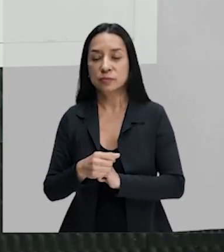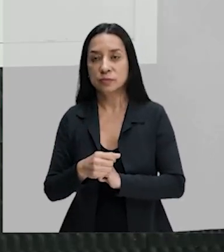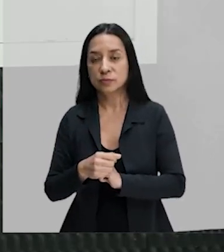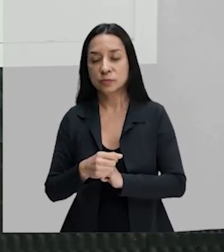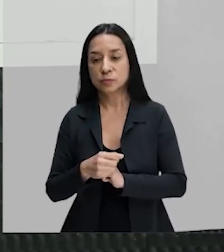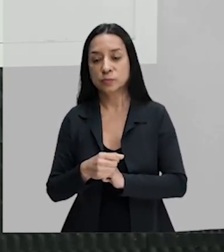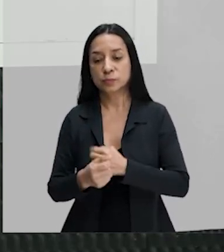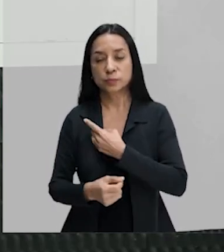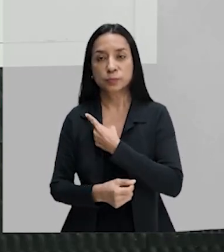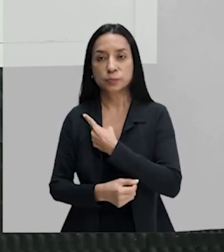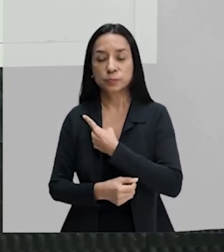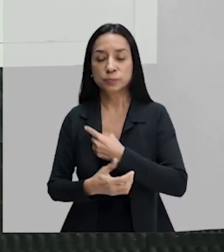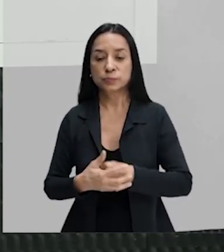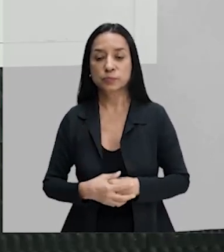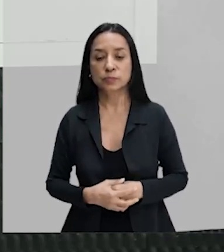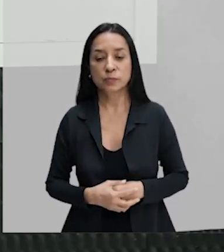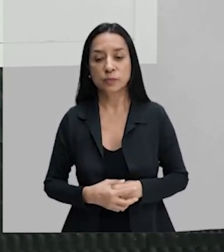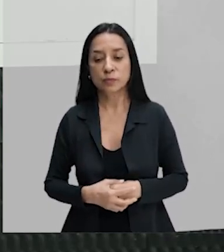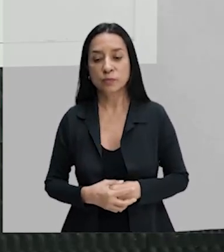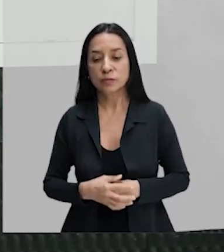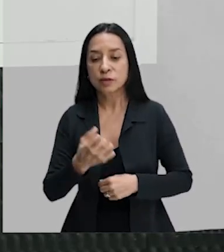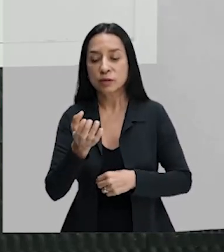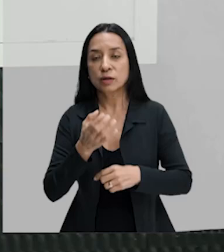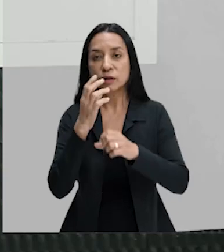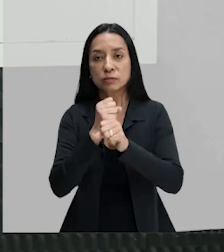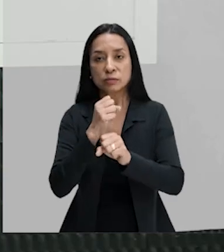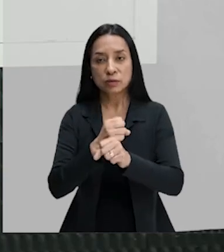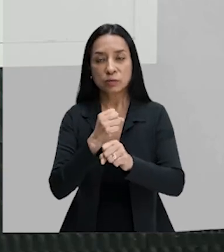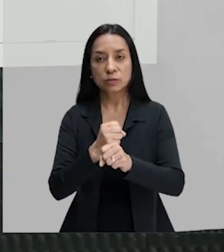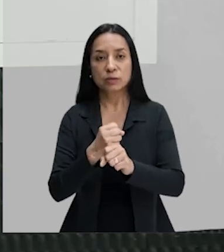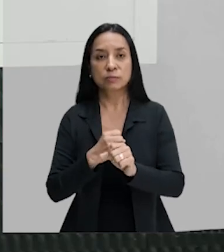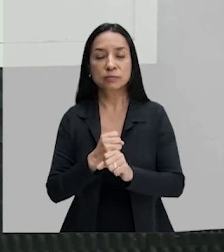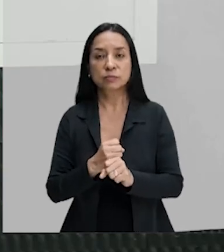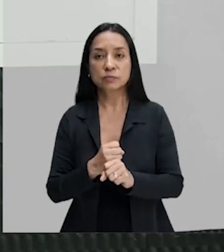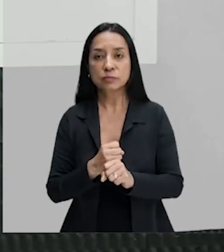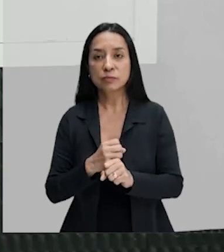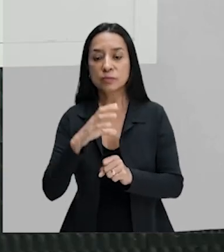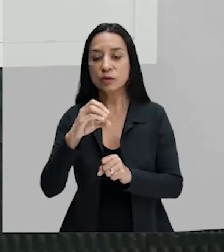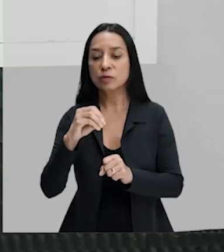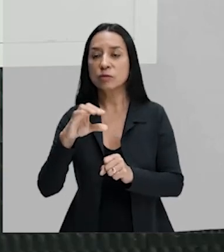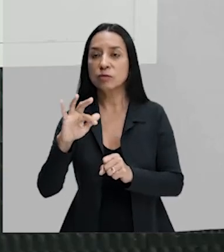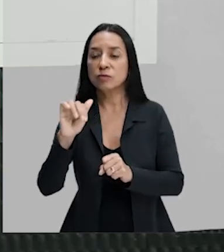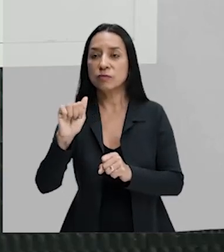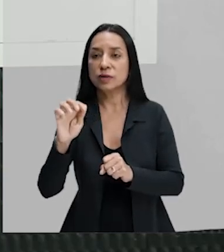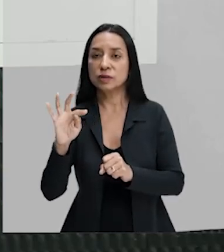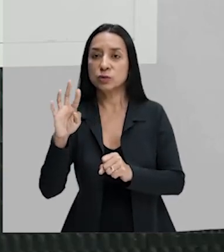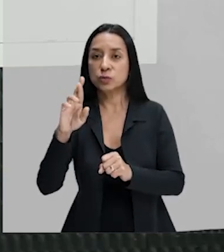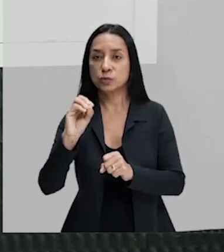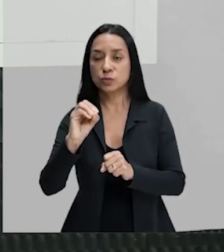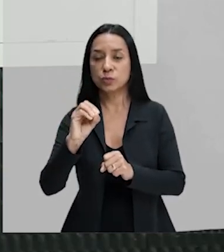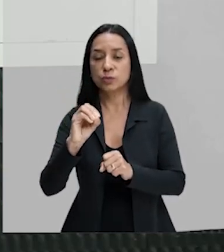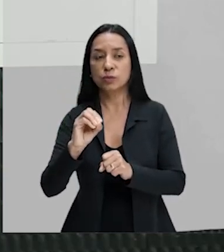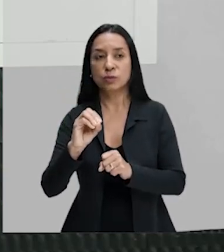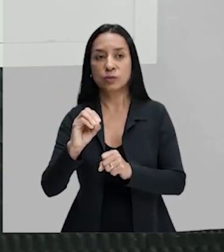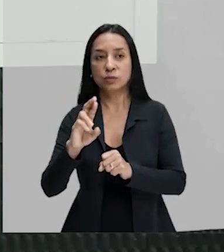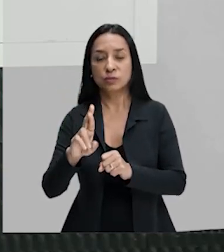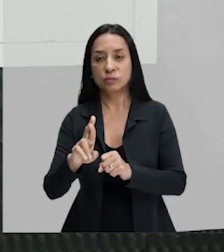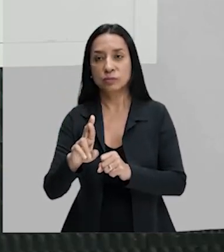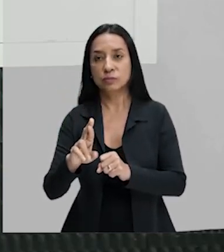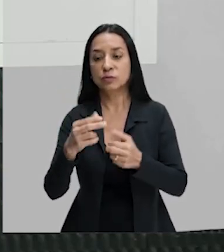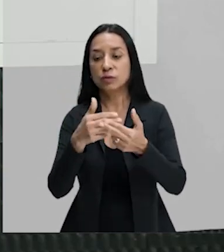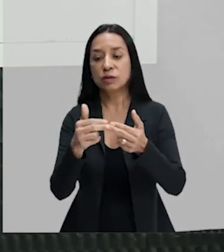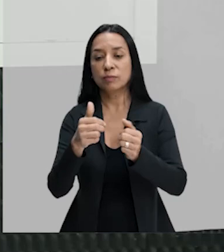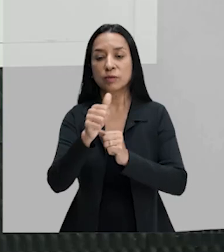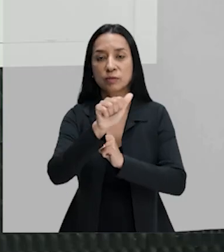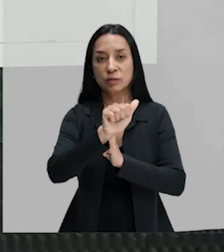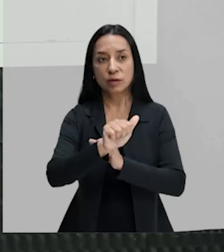3 por 3, certo? E eu quero calcular o cofator do elemento A1. Então, o que